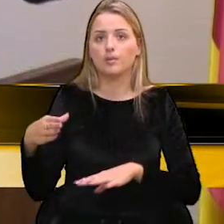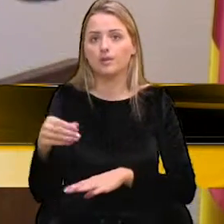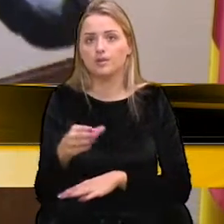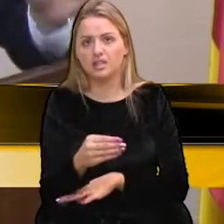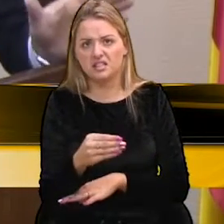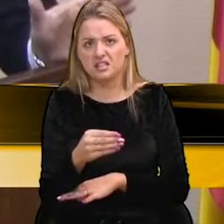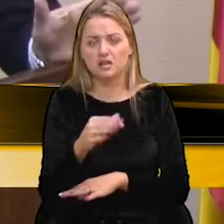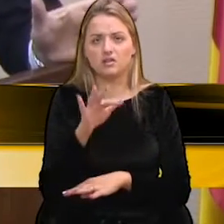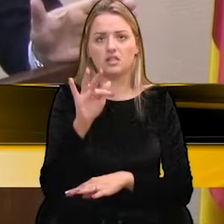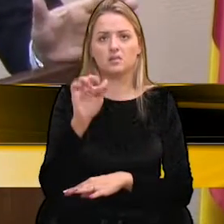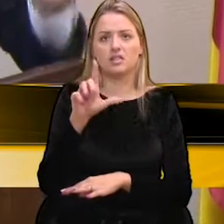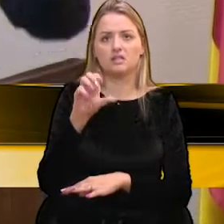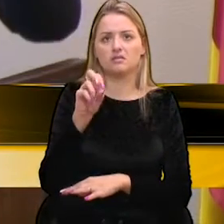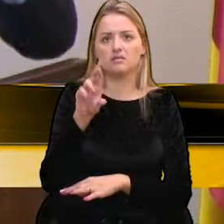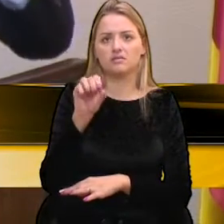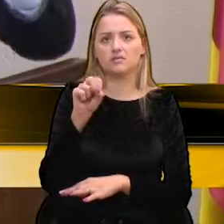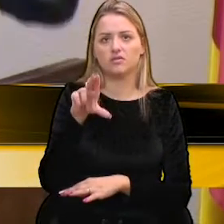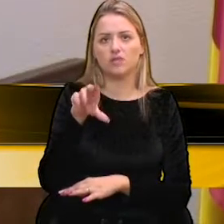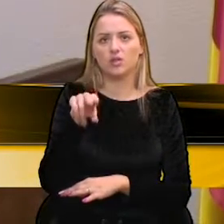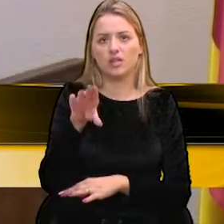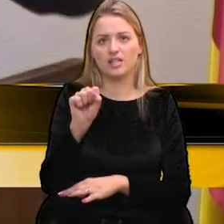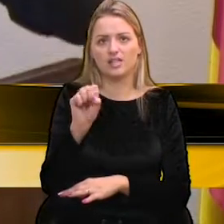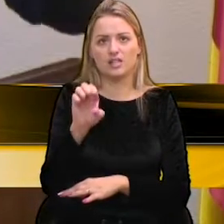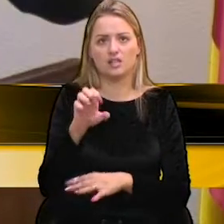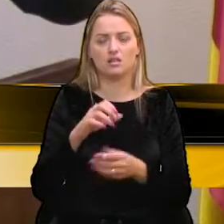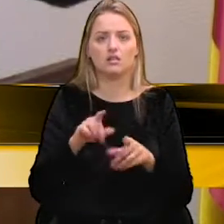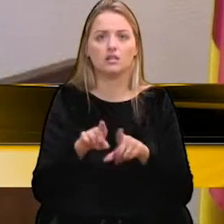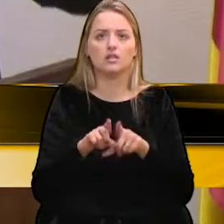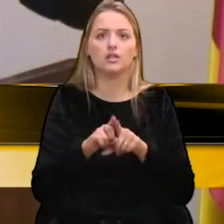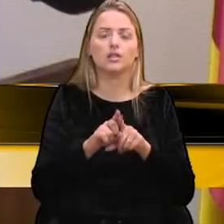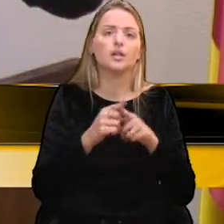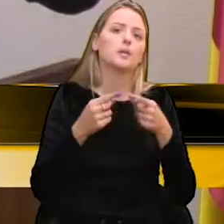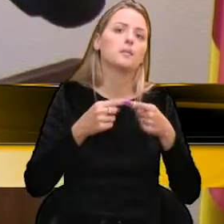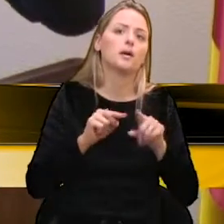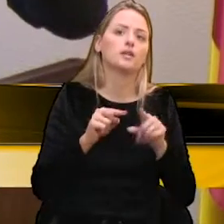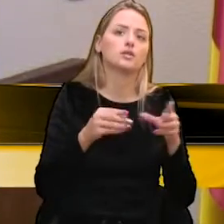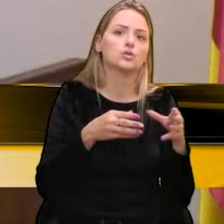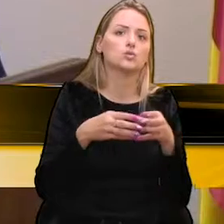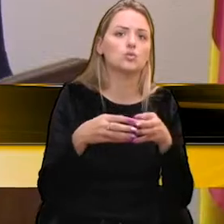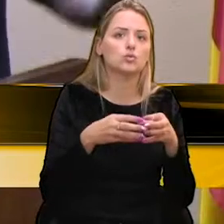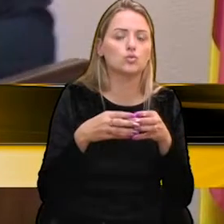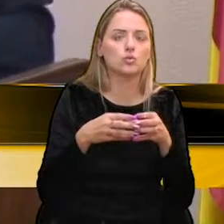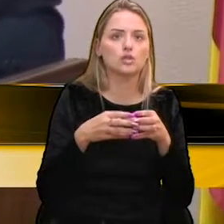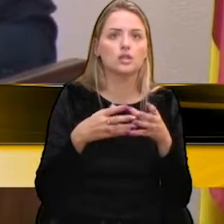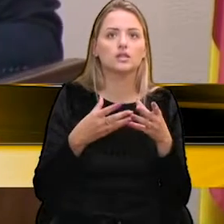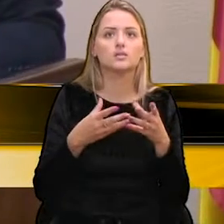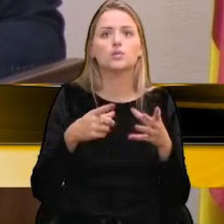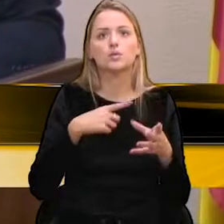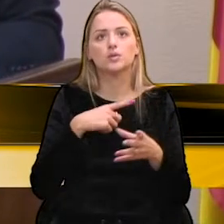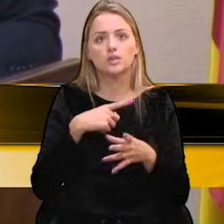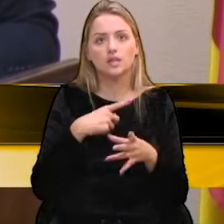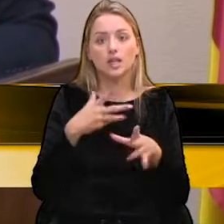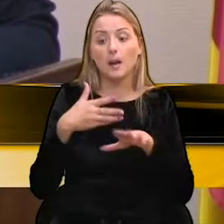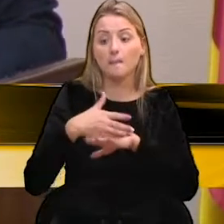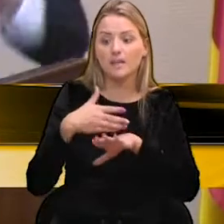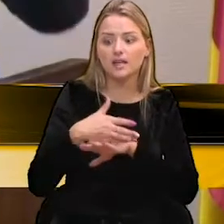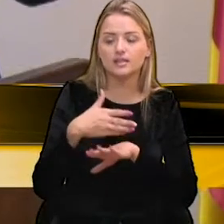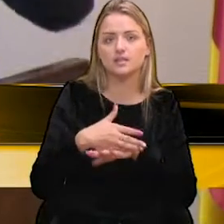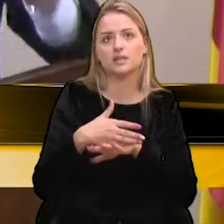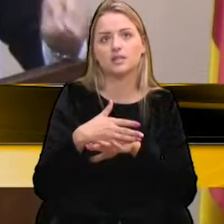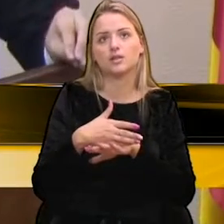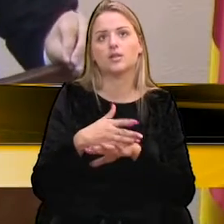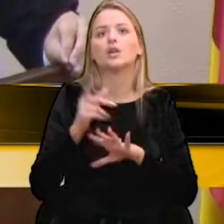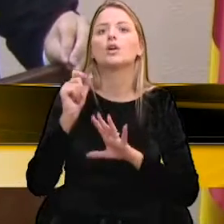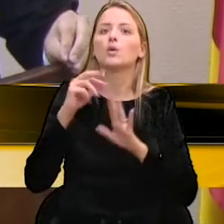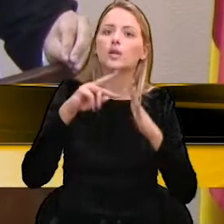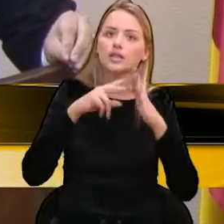têm o seu produto a vender, não é, mas o turismo industrial motiva os visitantes a conhecer os seus parques fabris, e é